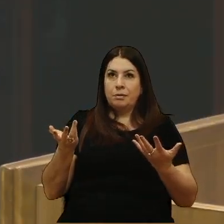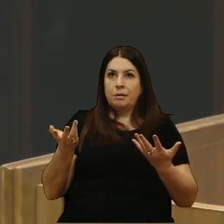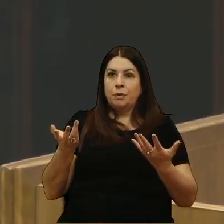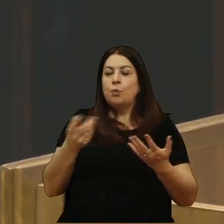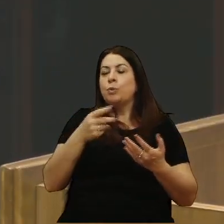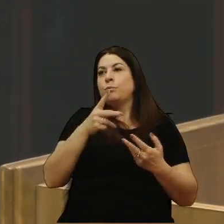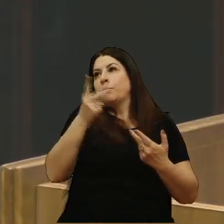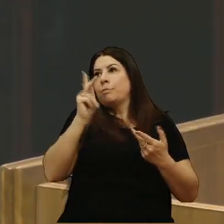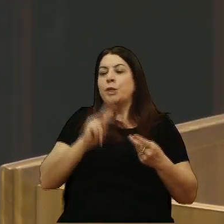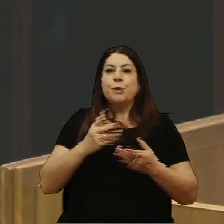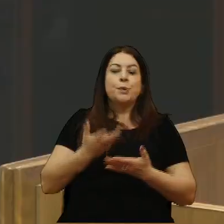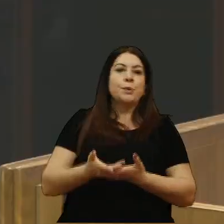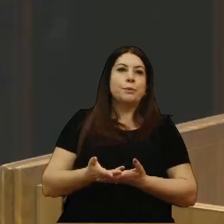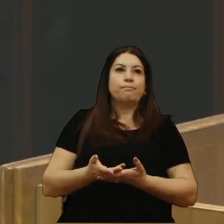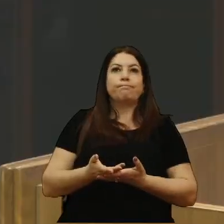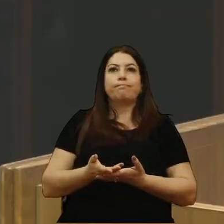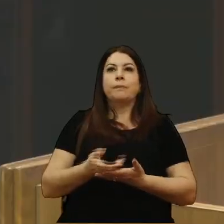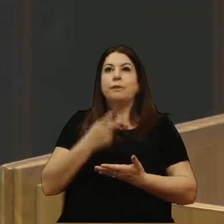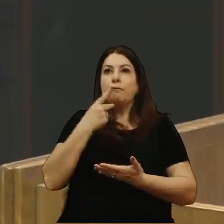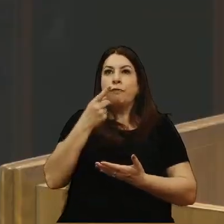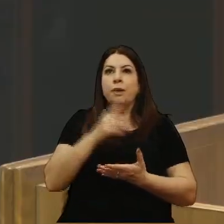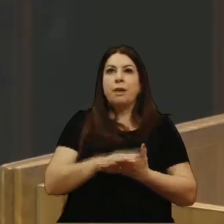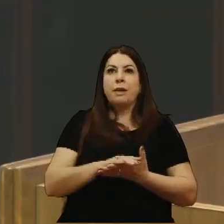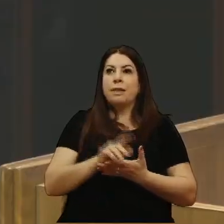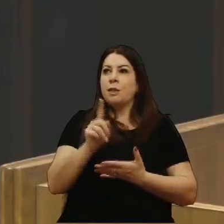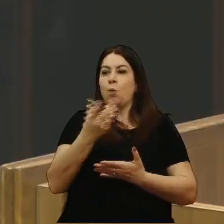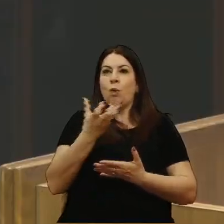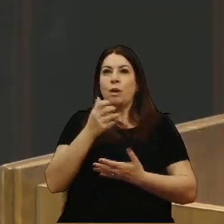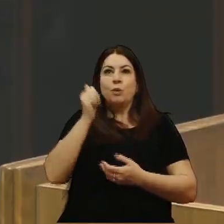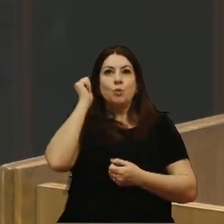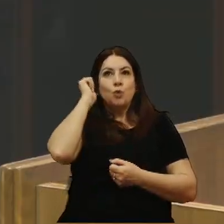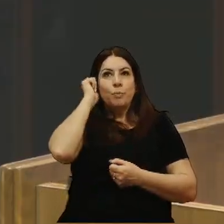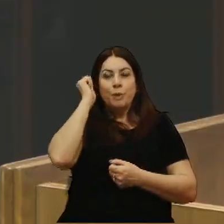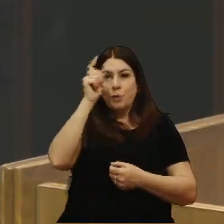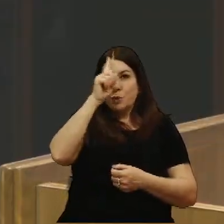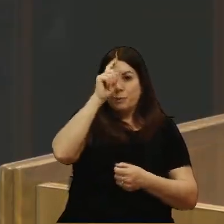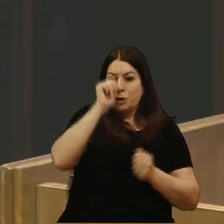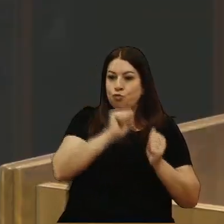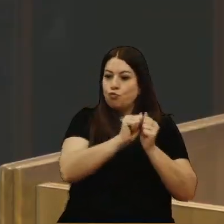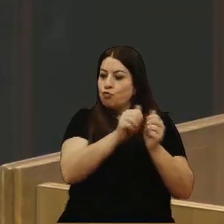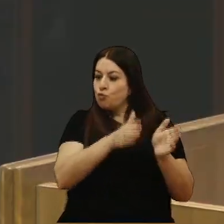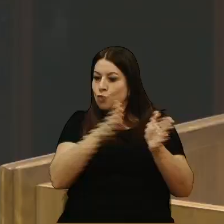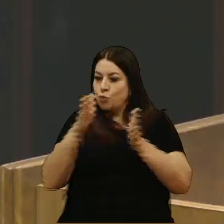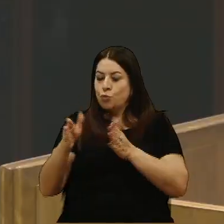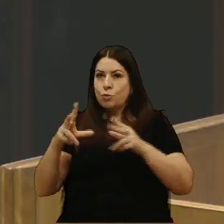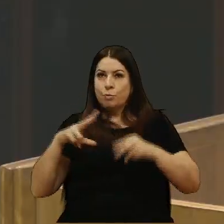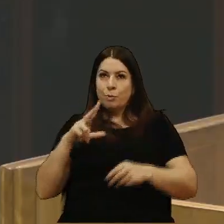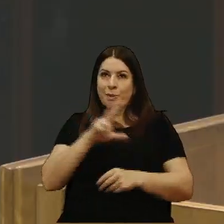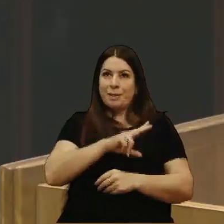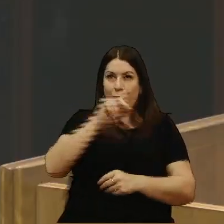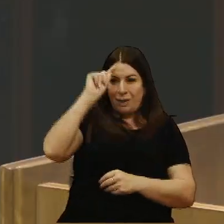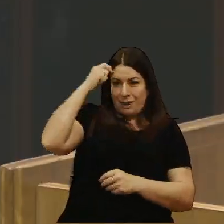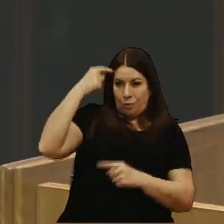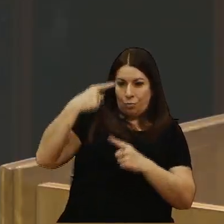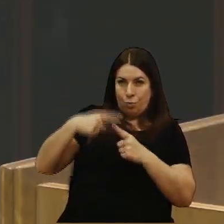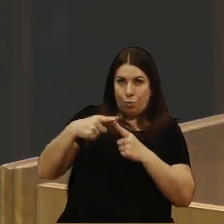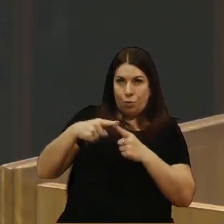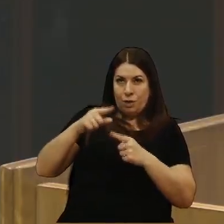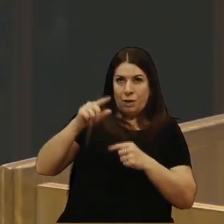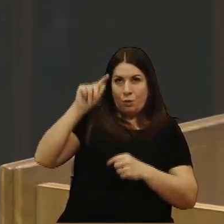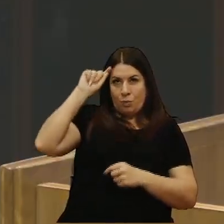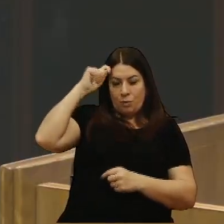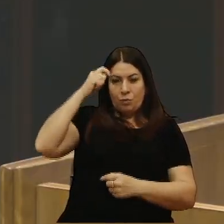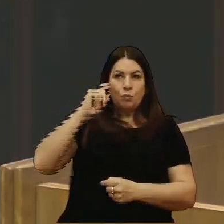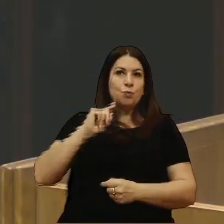quando alguém diz que não quer dormir no hospital ao lado daquele paciente que é negro porque ele é negro